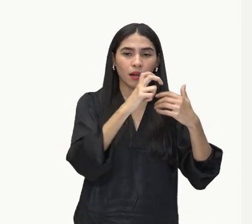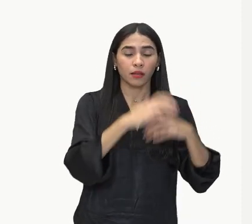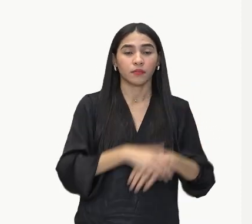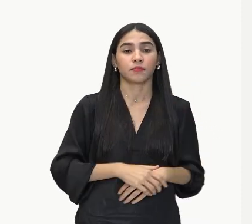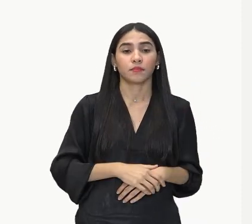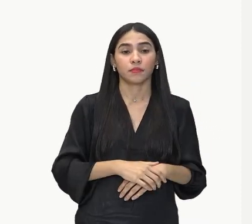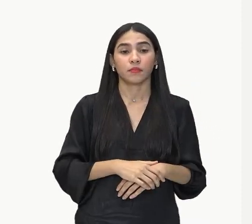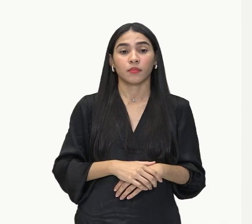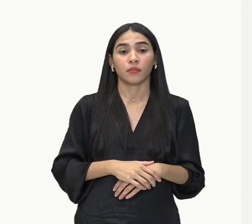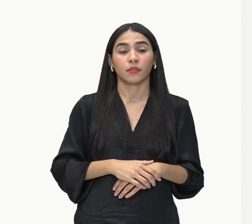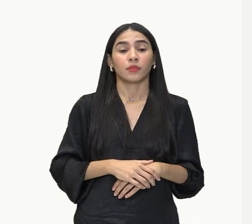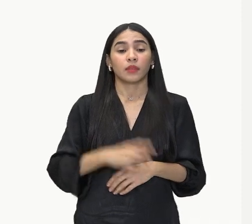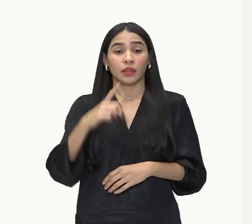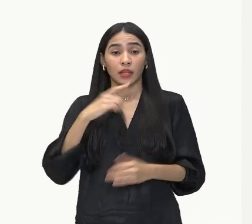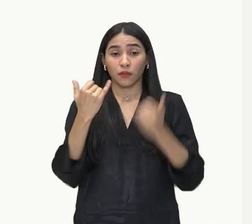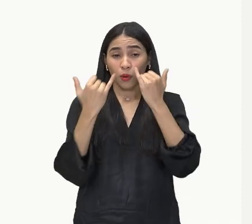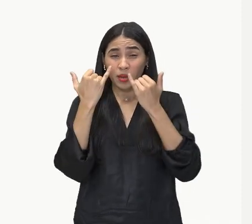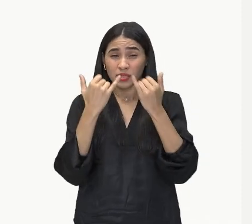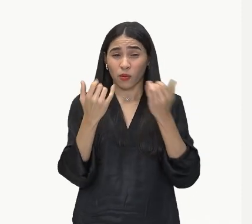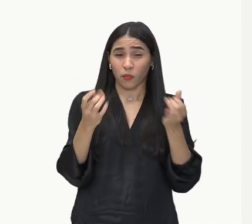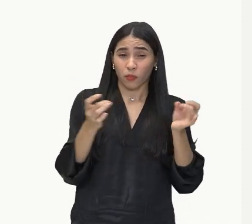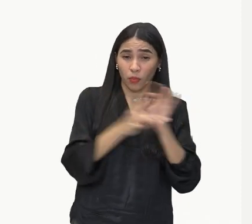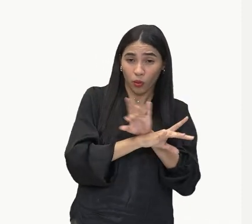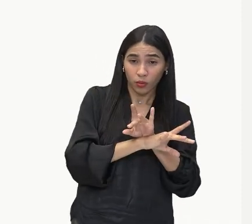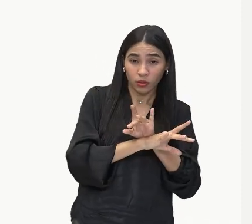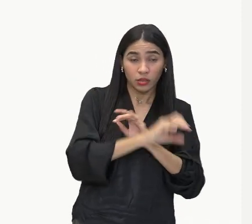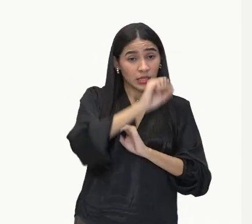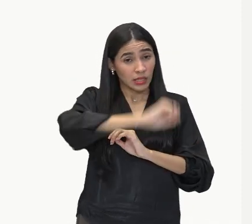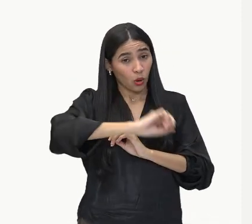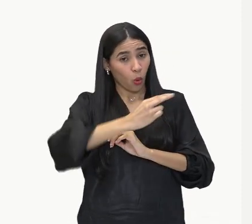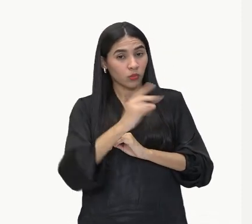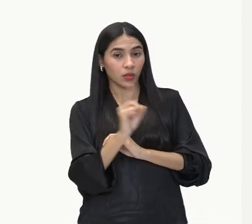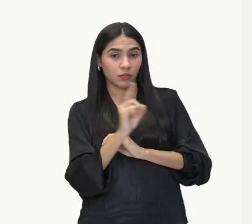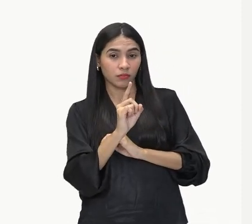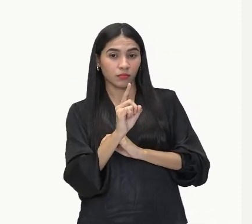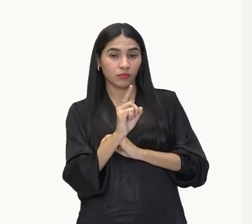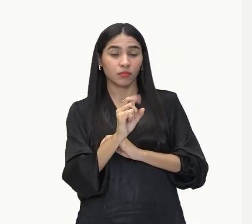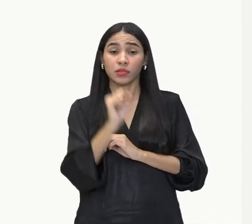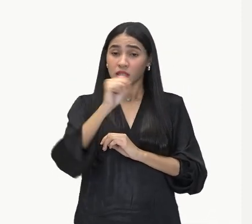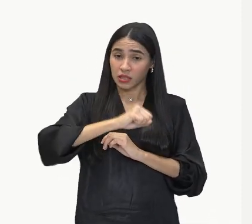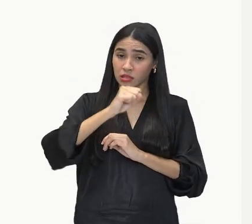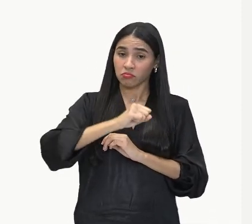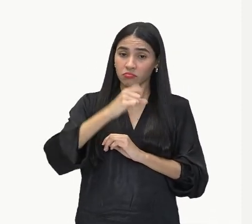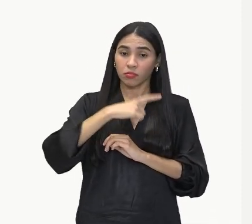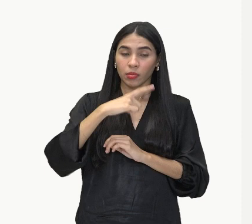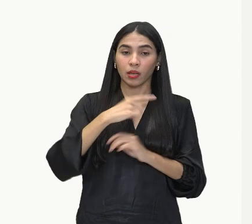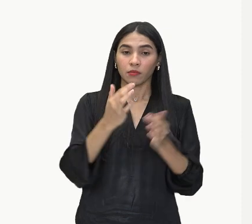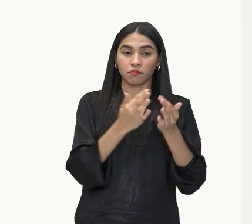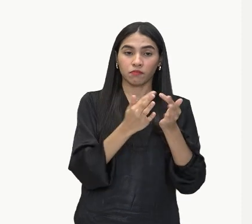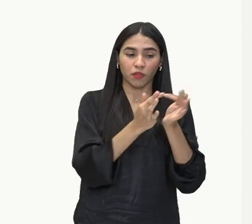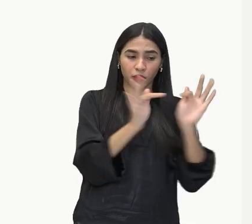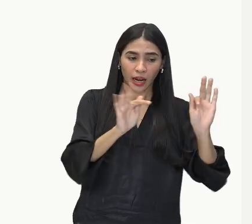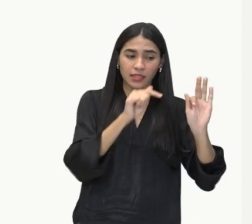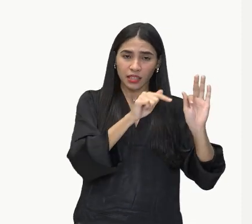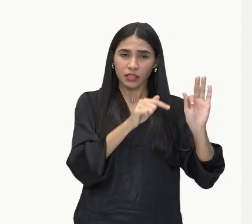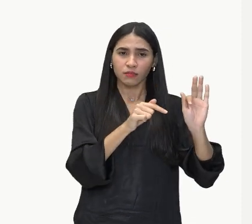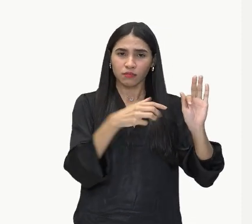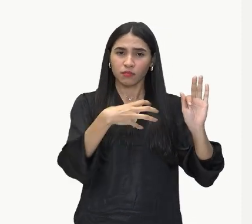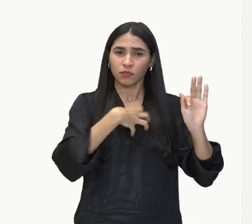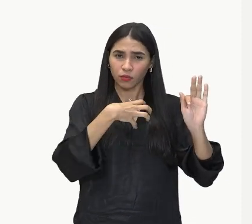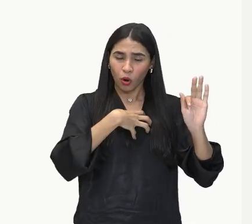segunda. Eu tenho uma informação completa? Sim ou não? Tenho uma informação completa. Eu tenho